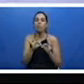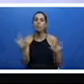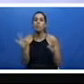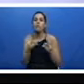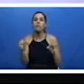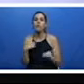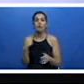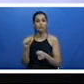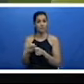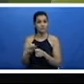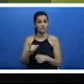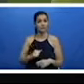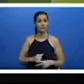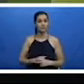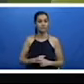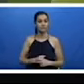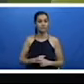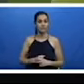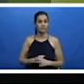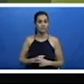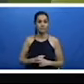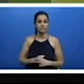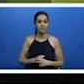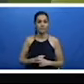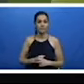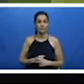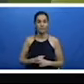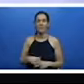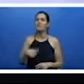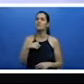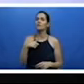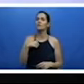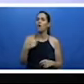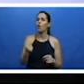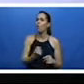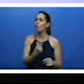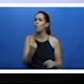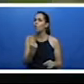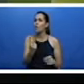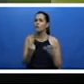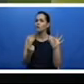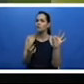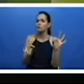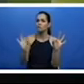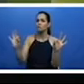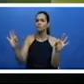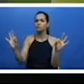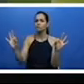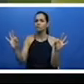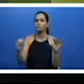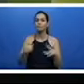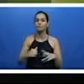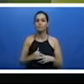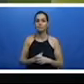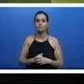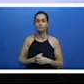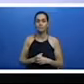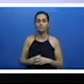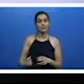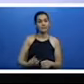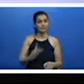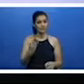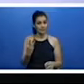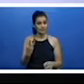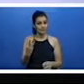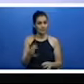faço. Então, quando eu tenho 2 pontos, eu tenho uma corda. Com 3